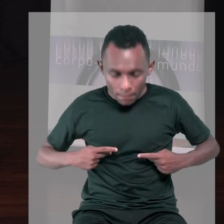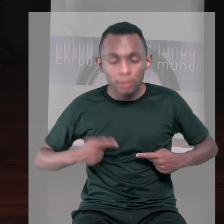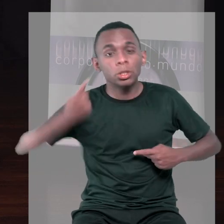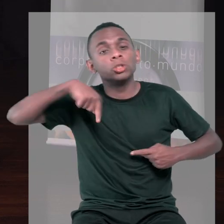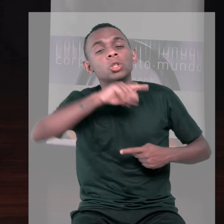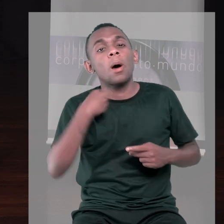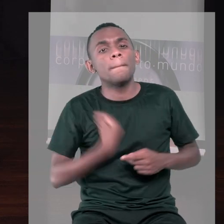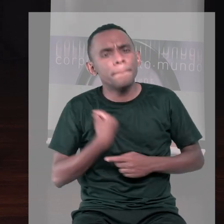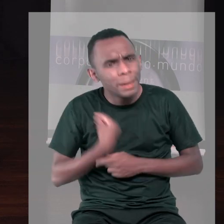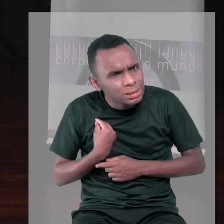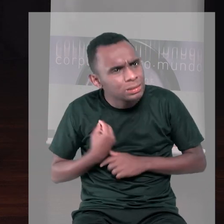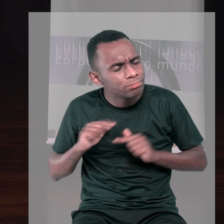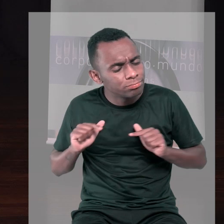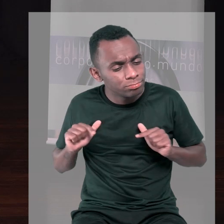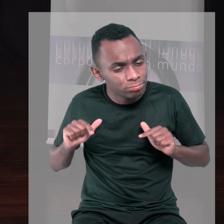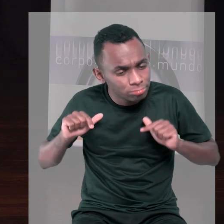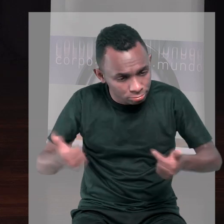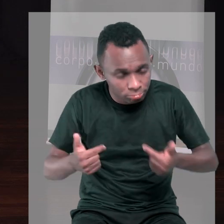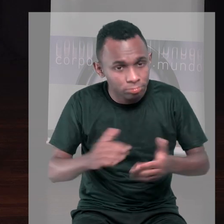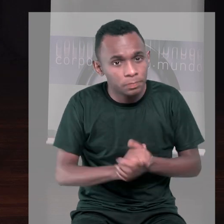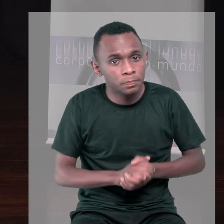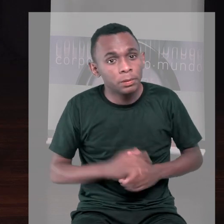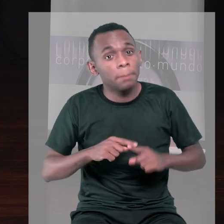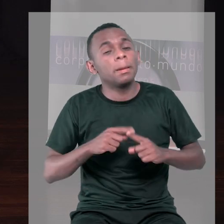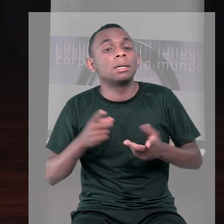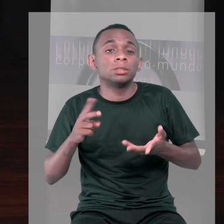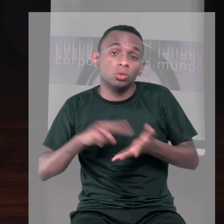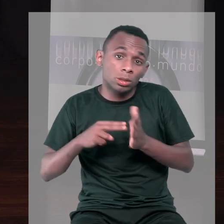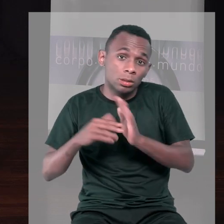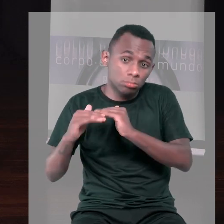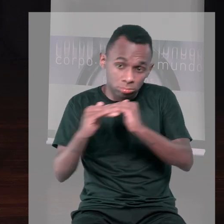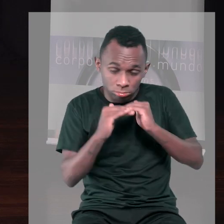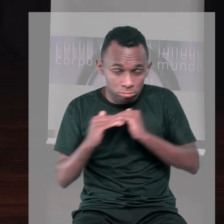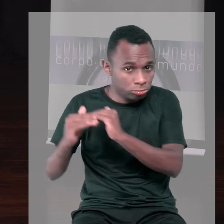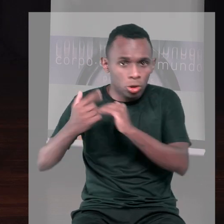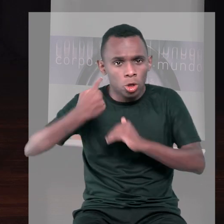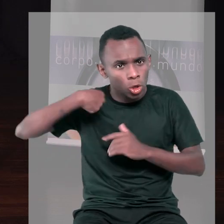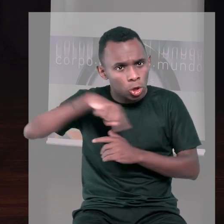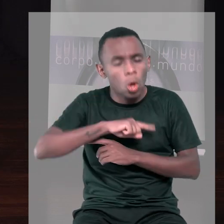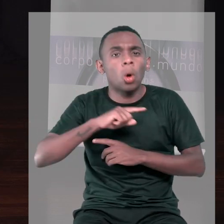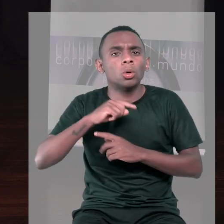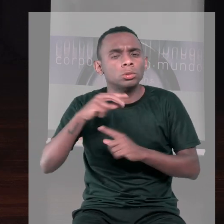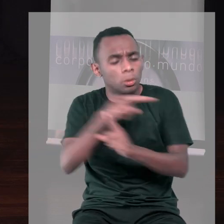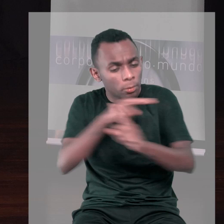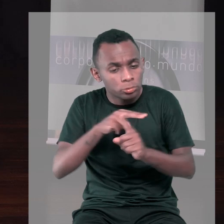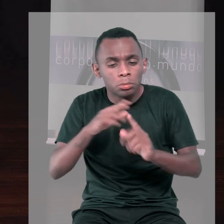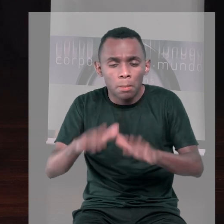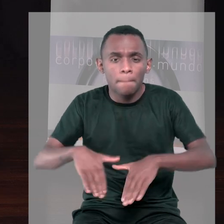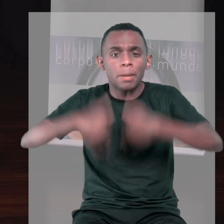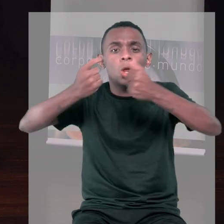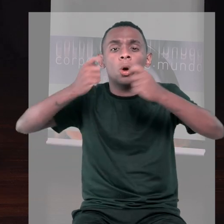em comunidade, com o outro, no espaço público. É isso que está em questão, é isso que é o centro